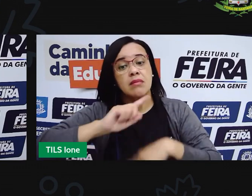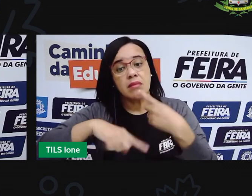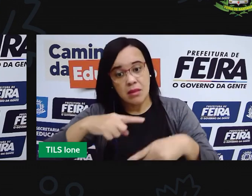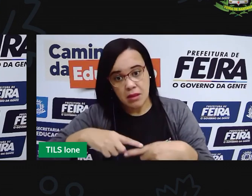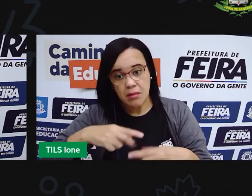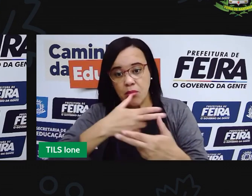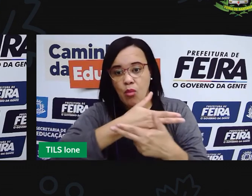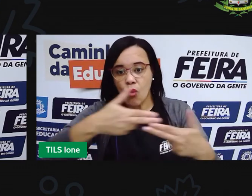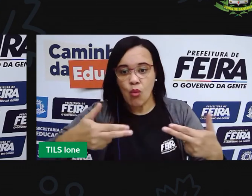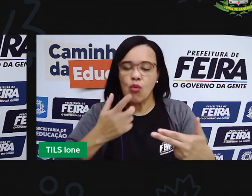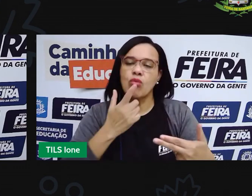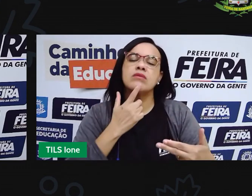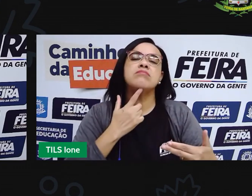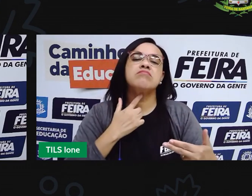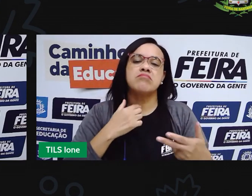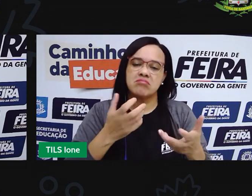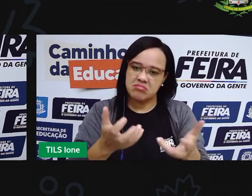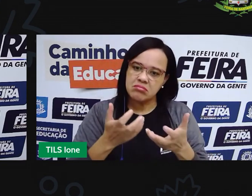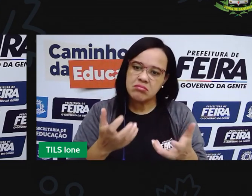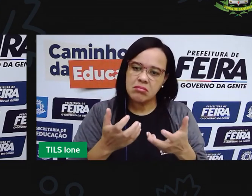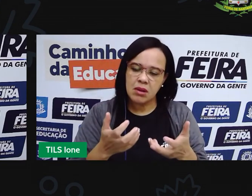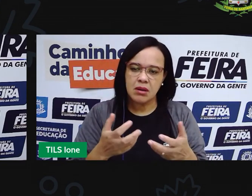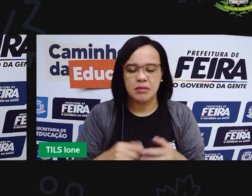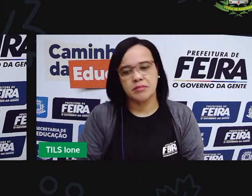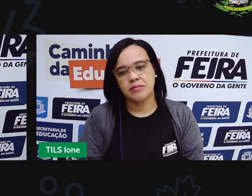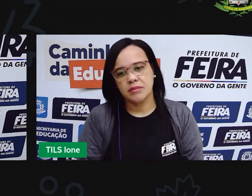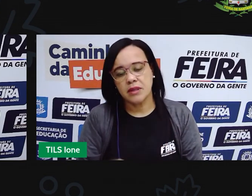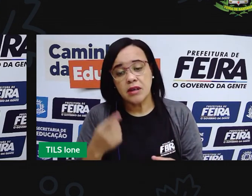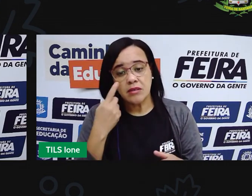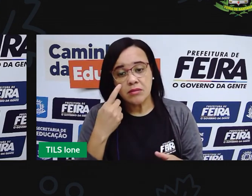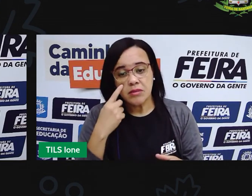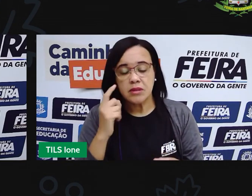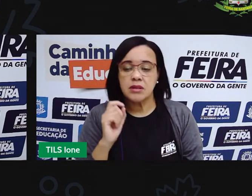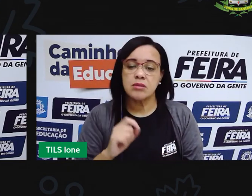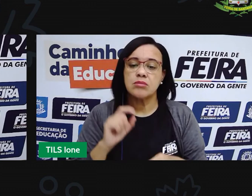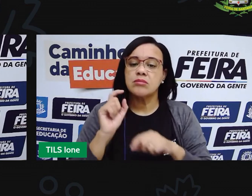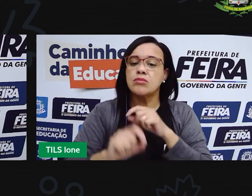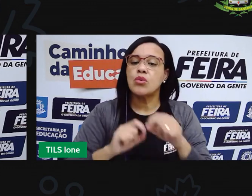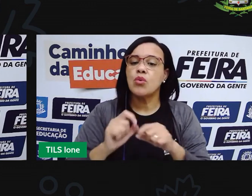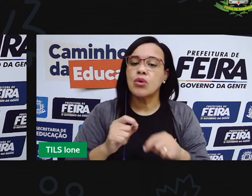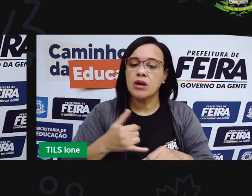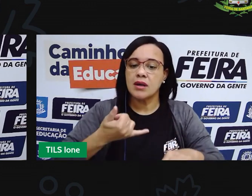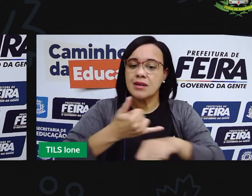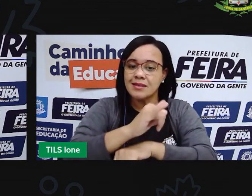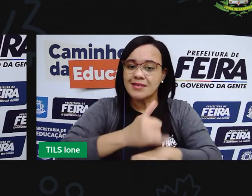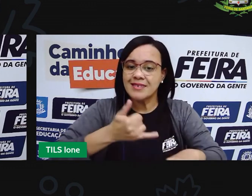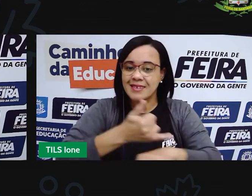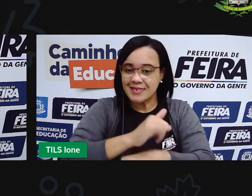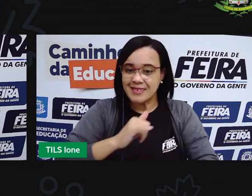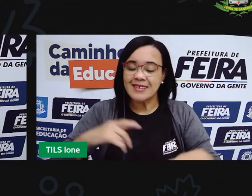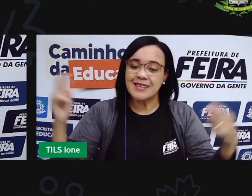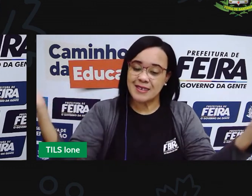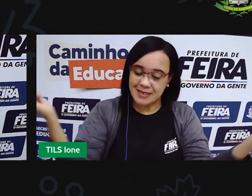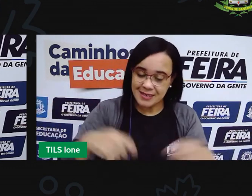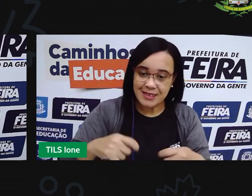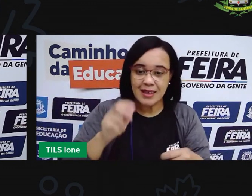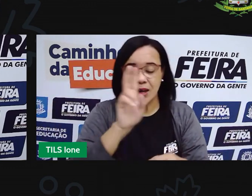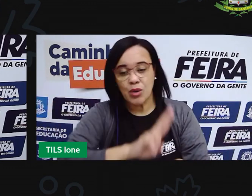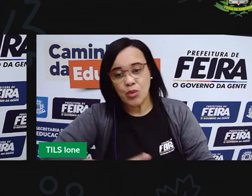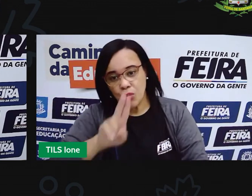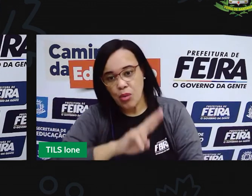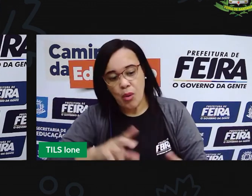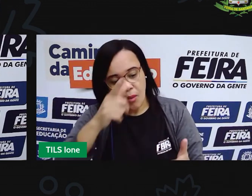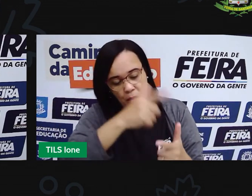uma vontade, um desejo. Temos aí algumas estratégias que a gente pode utilizar para resolver algumas